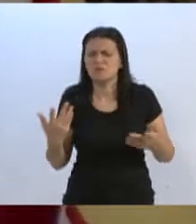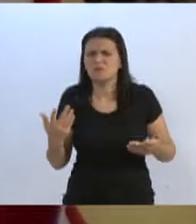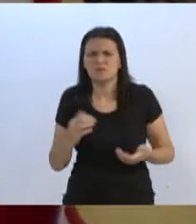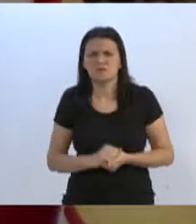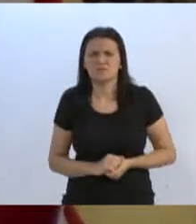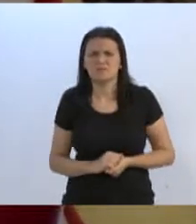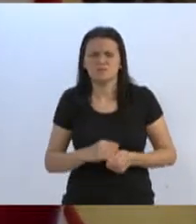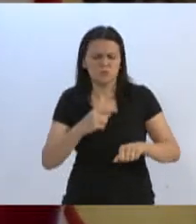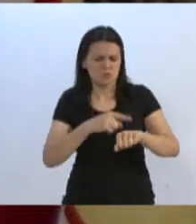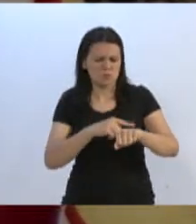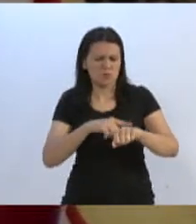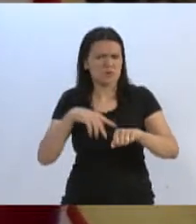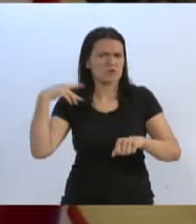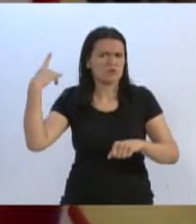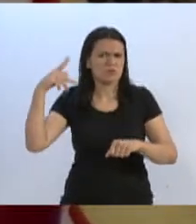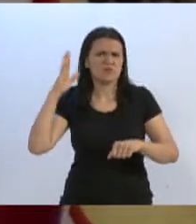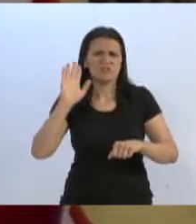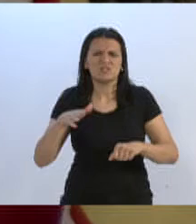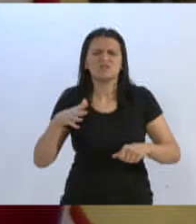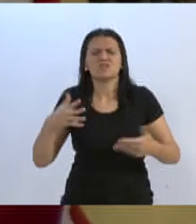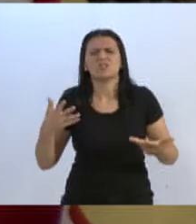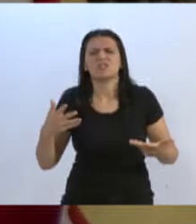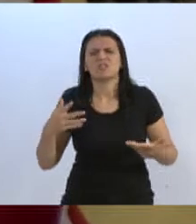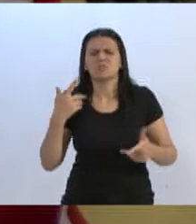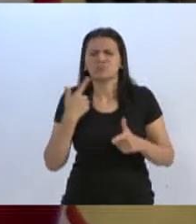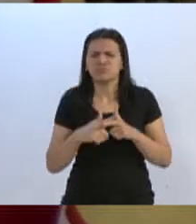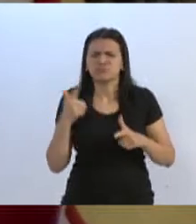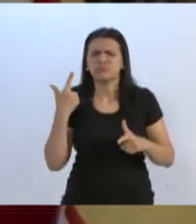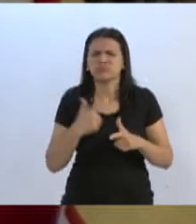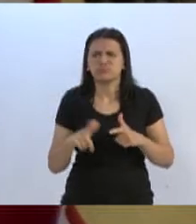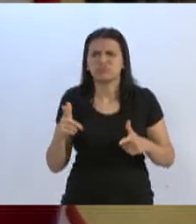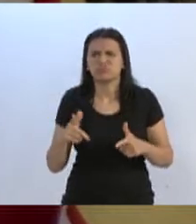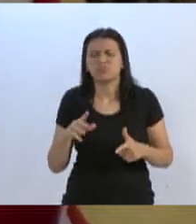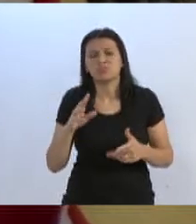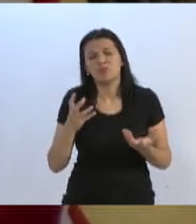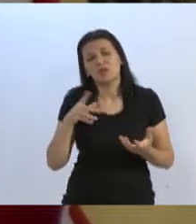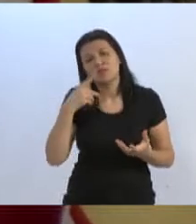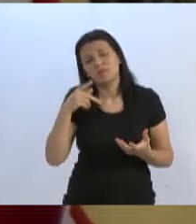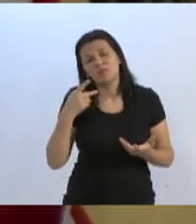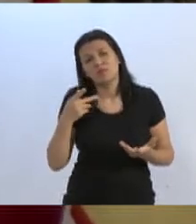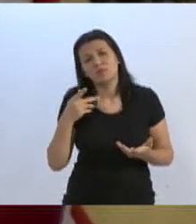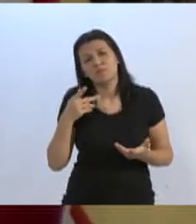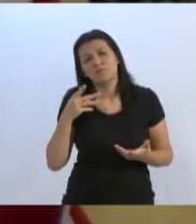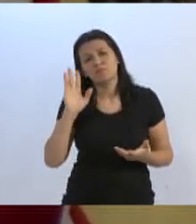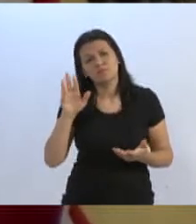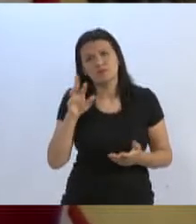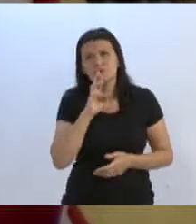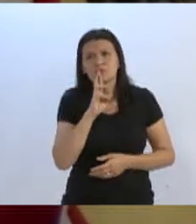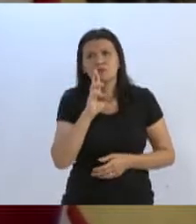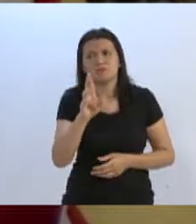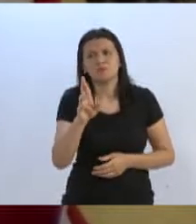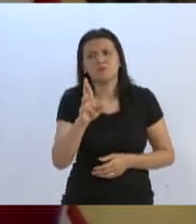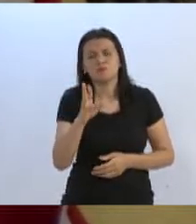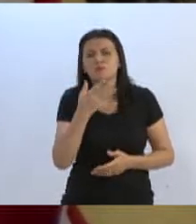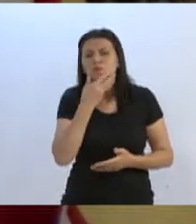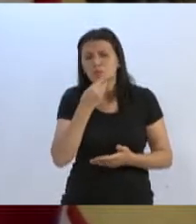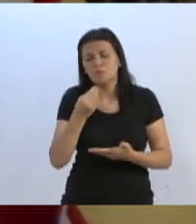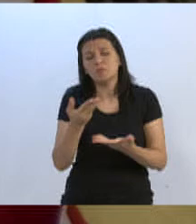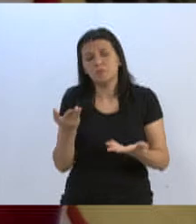momento que a política vive tão desgastada? Quero dizer que já foi respondido a esse